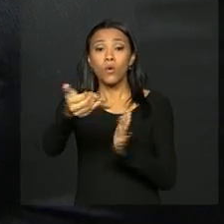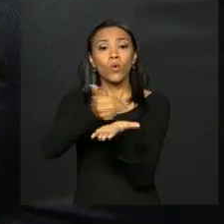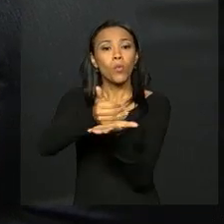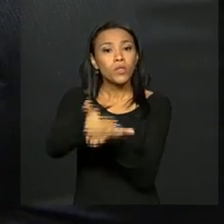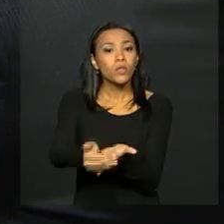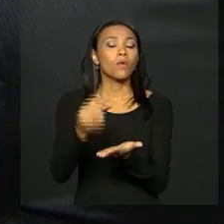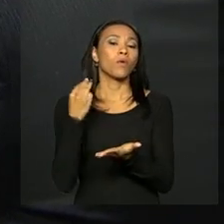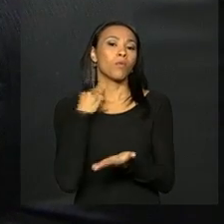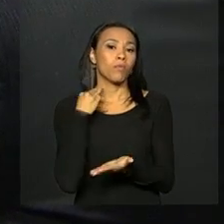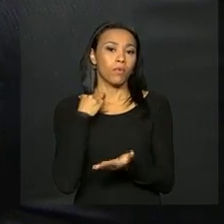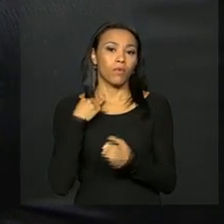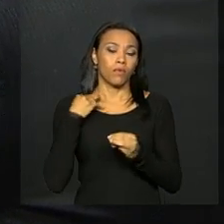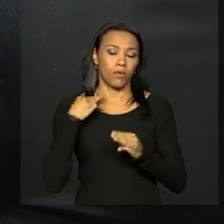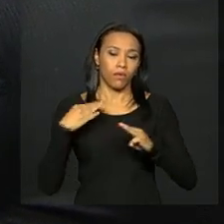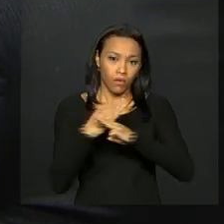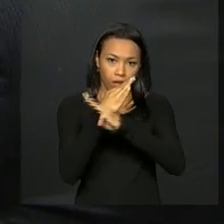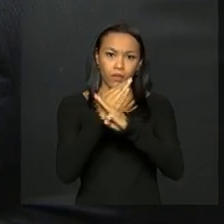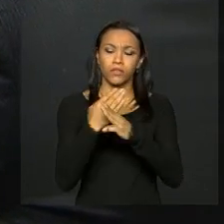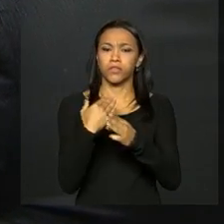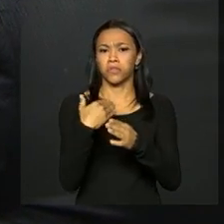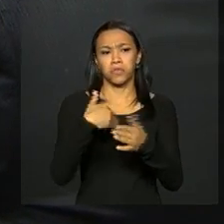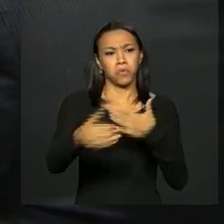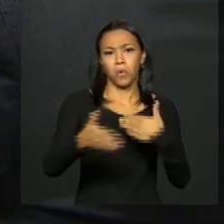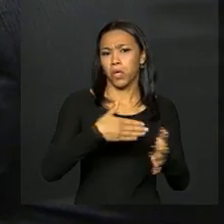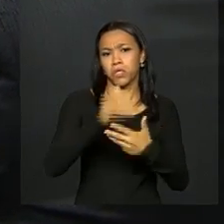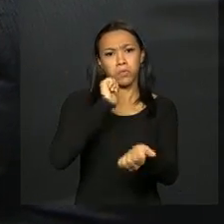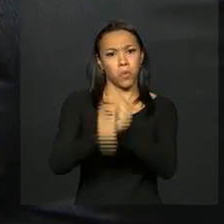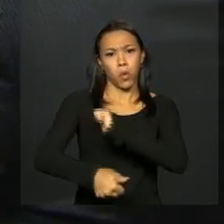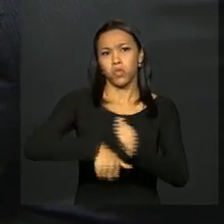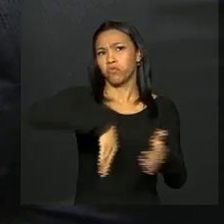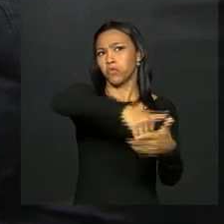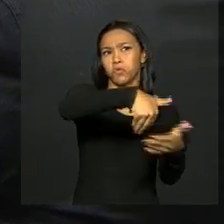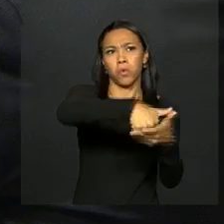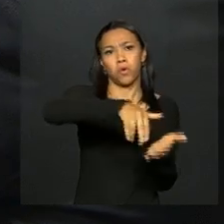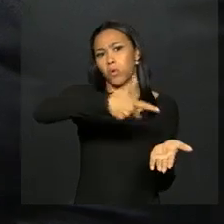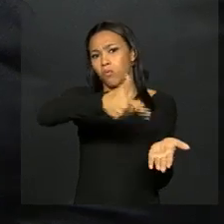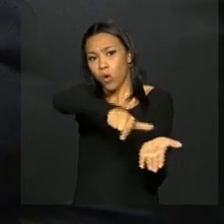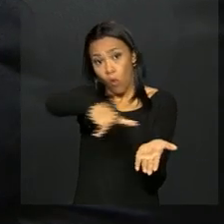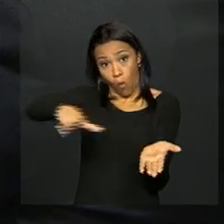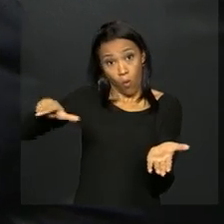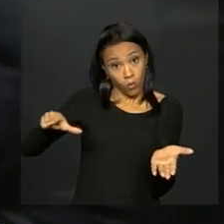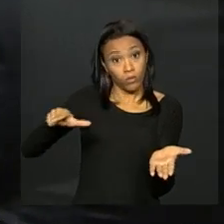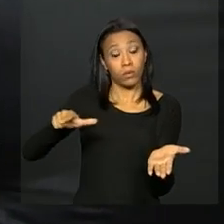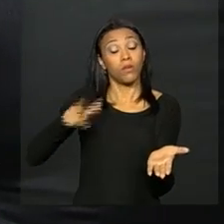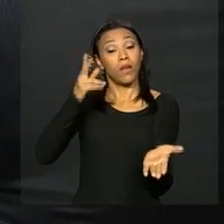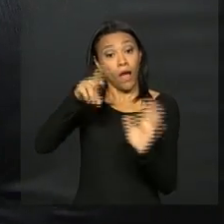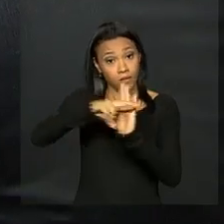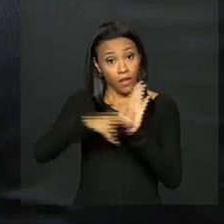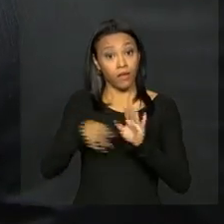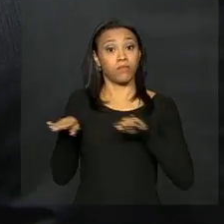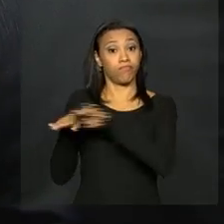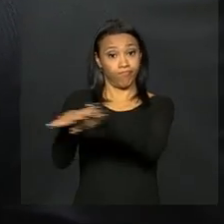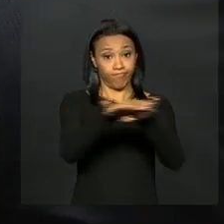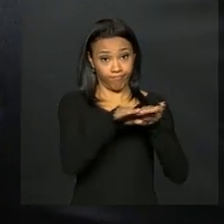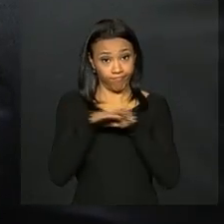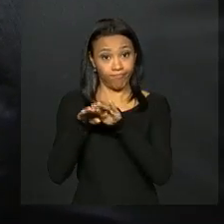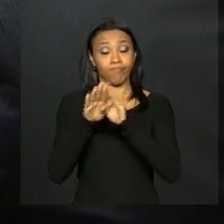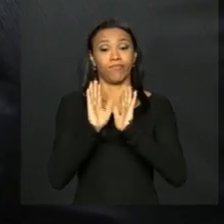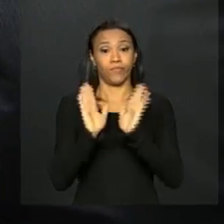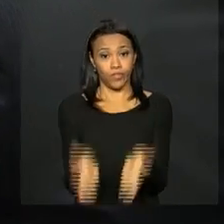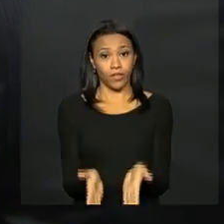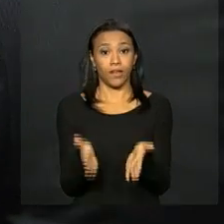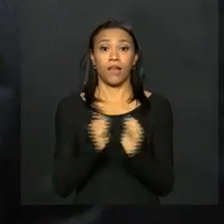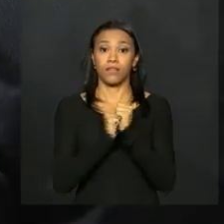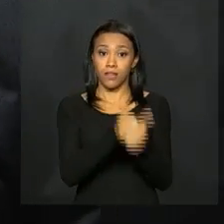patrocínio ao futebol ou a qualquer outro esporte, a exigência ela é completa, tá? Então, já atende todas as demandas do